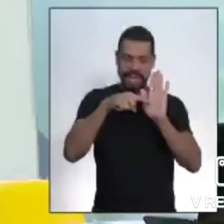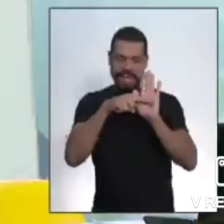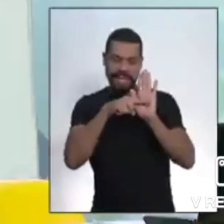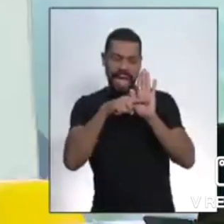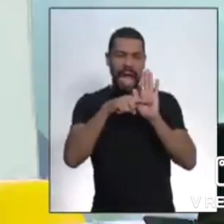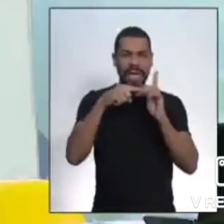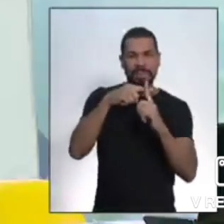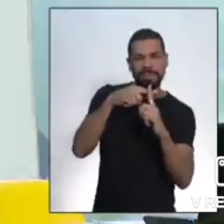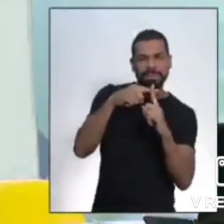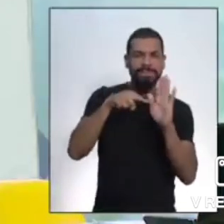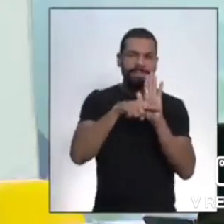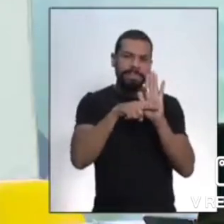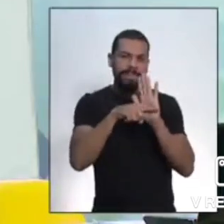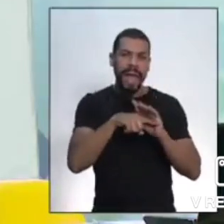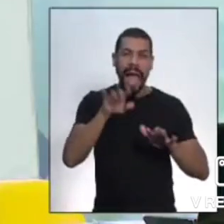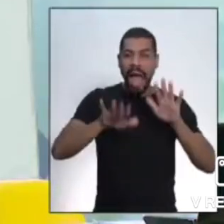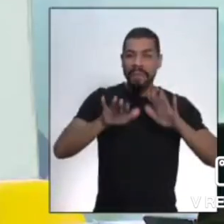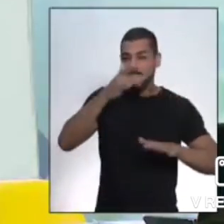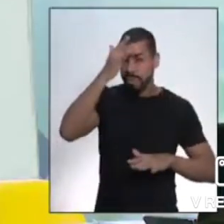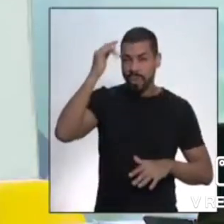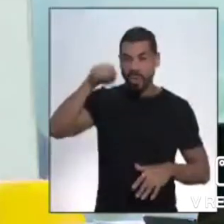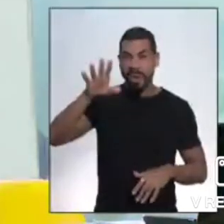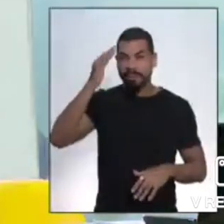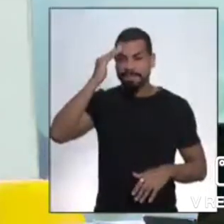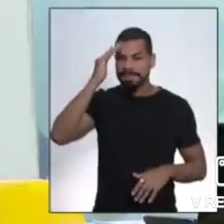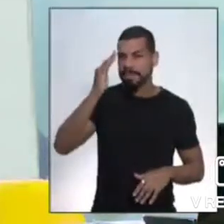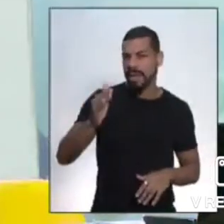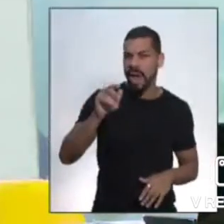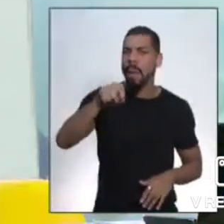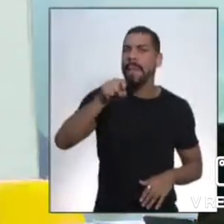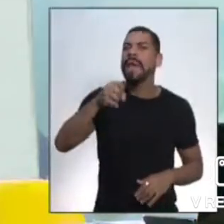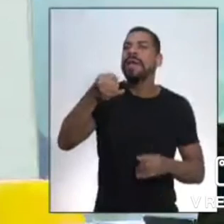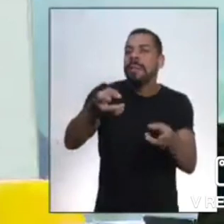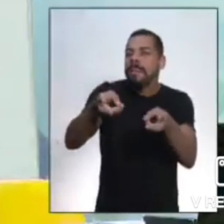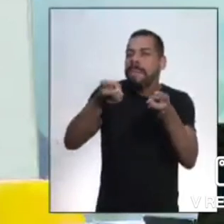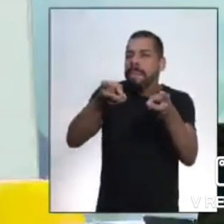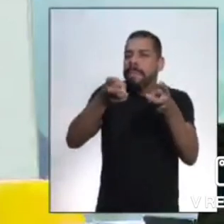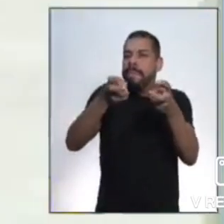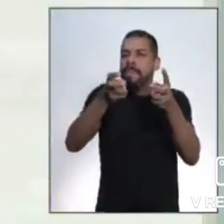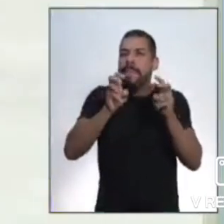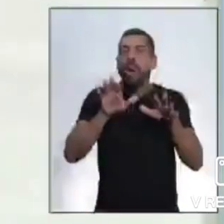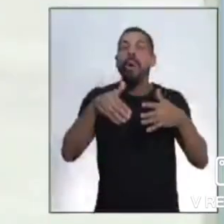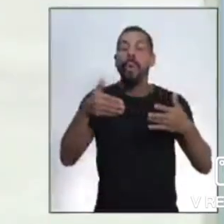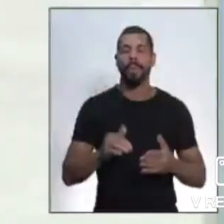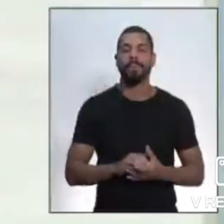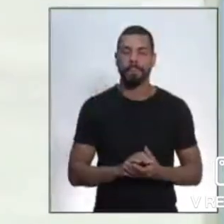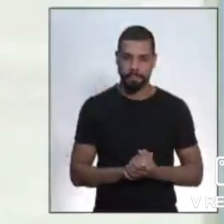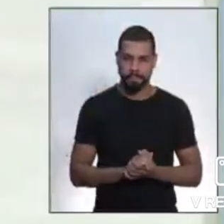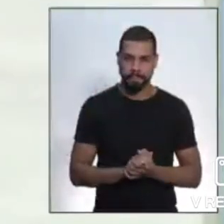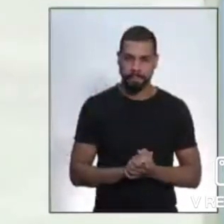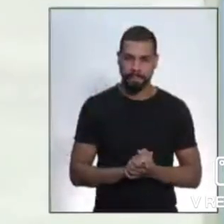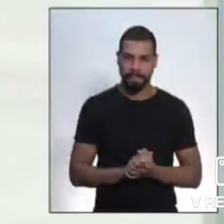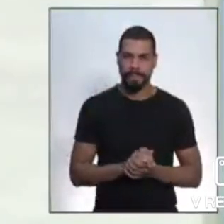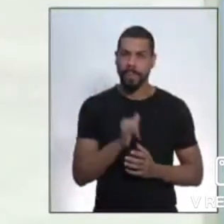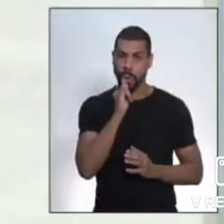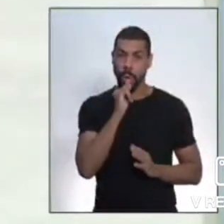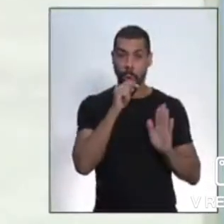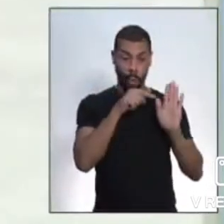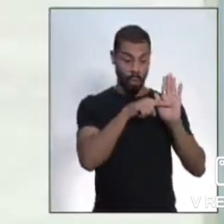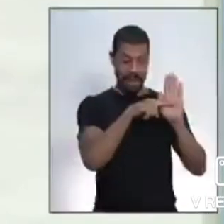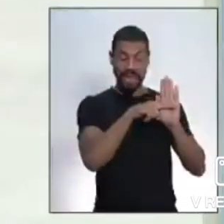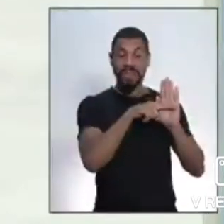há necessidade, muitos fazem de cabeça direto, mas eu vou fazer para vocês localizarem. Então eu tenho o menos que